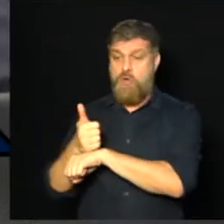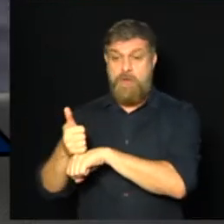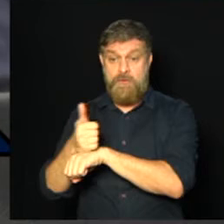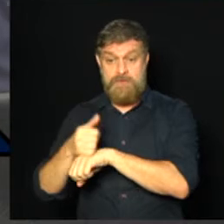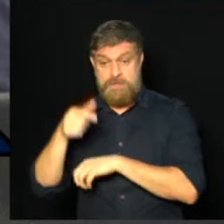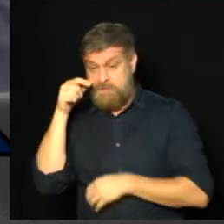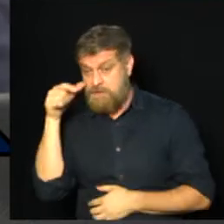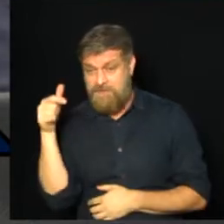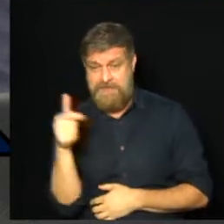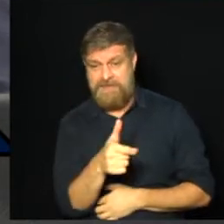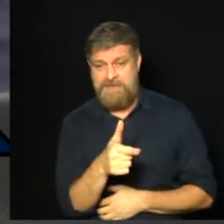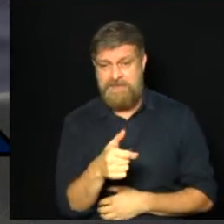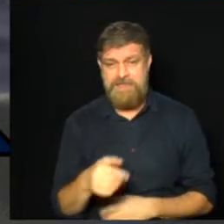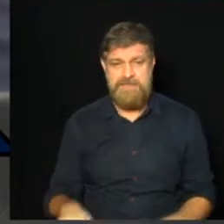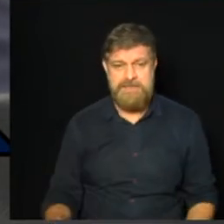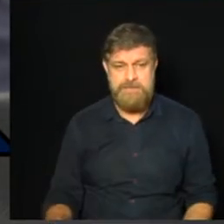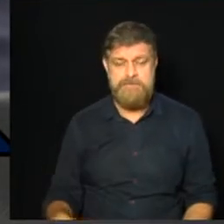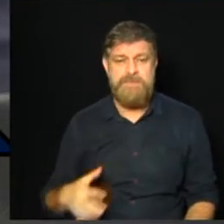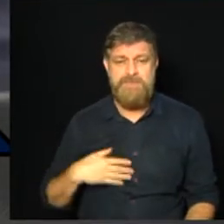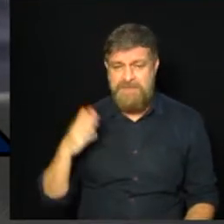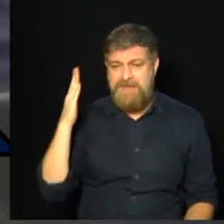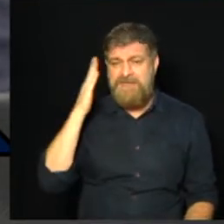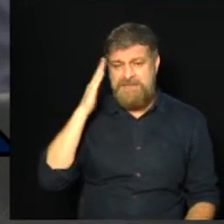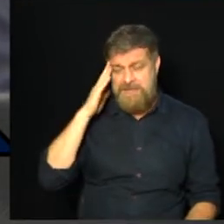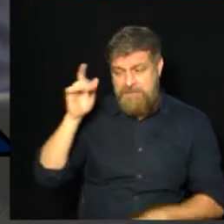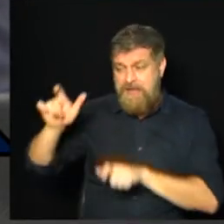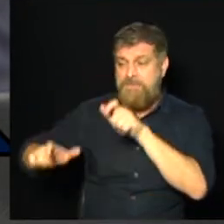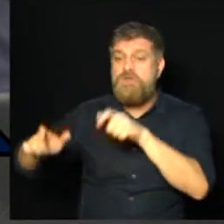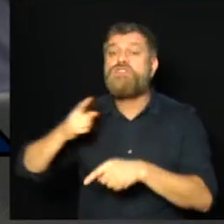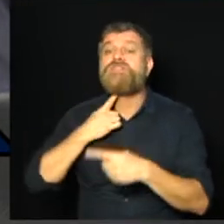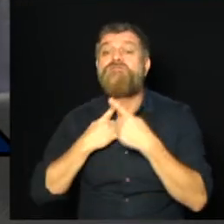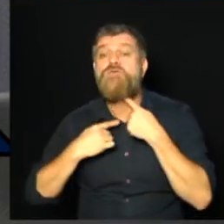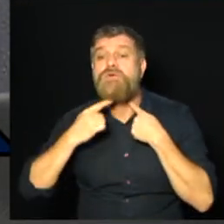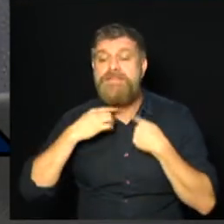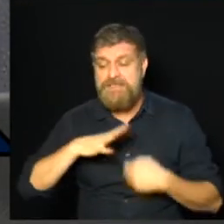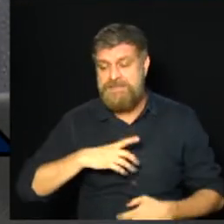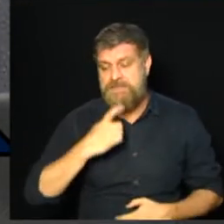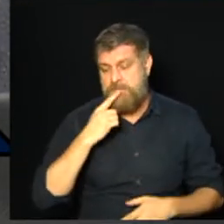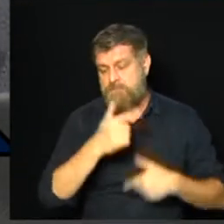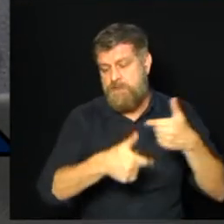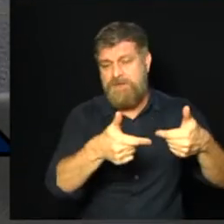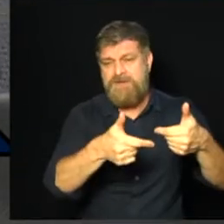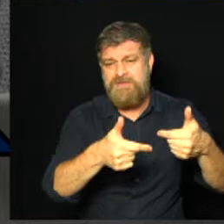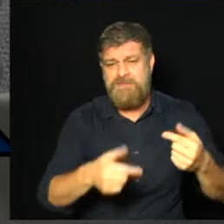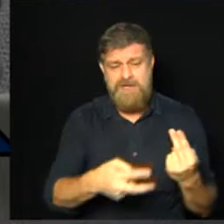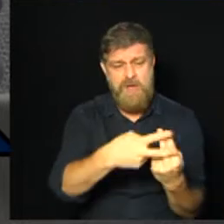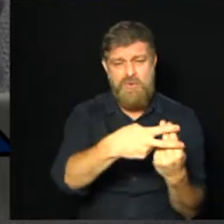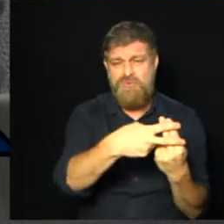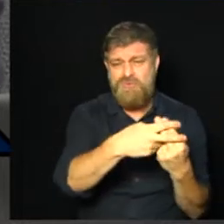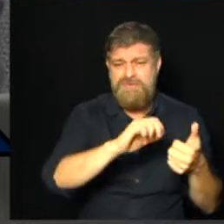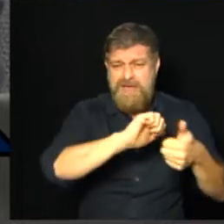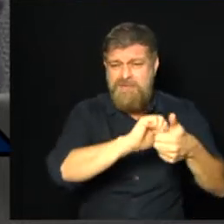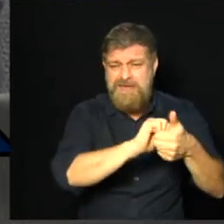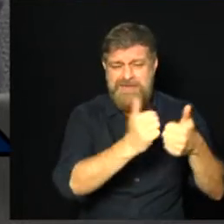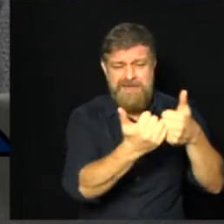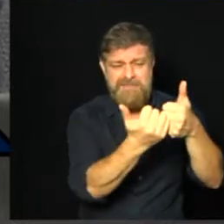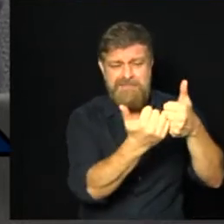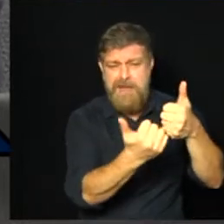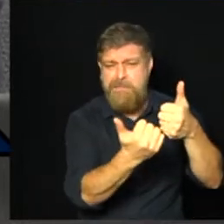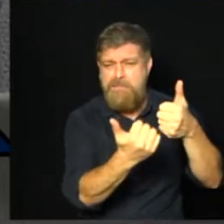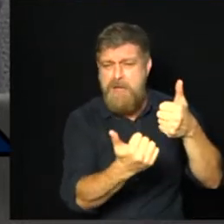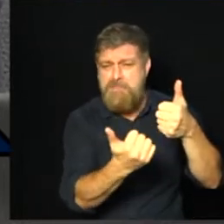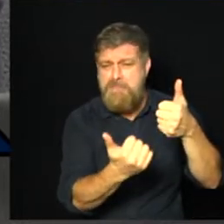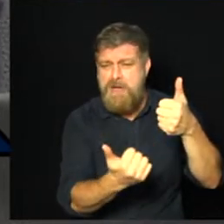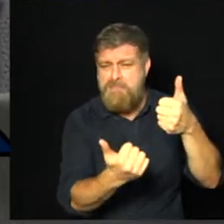médicos, eu não sou médico, mas a gente escuta os relatos. E isso vem caindo, essa qualidade,